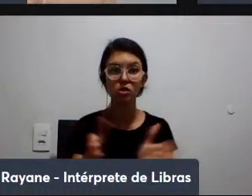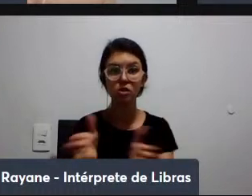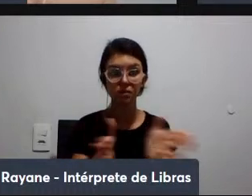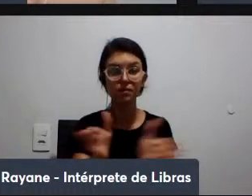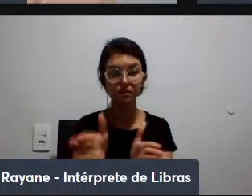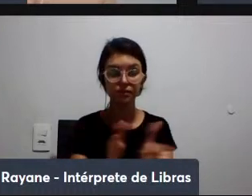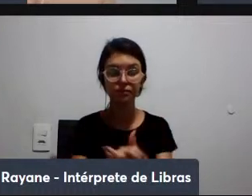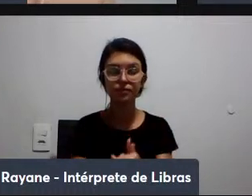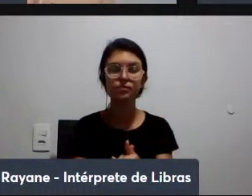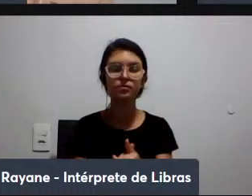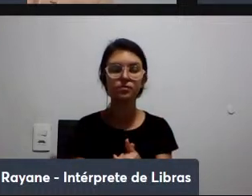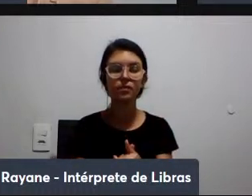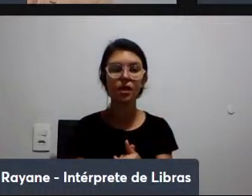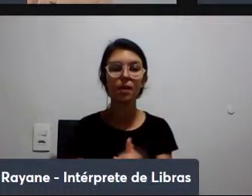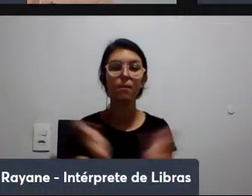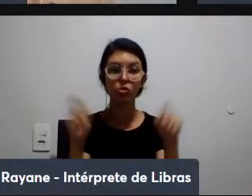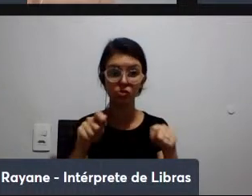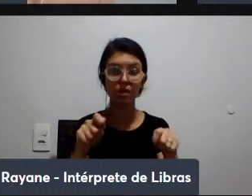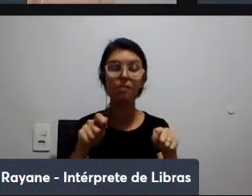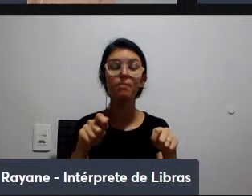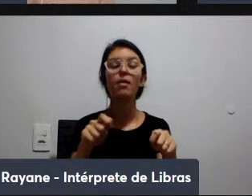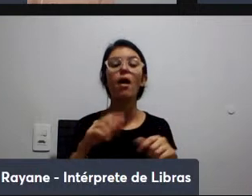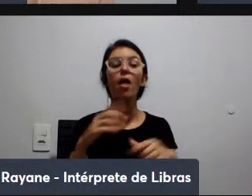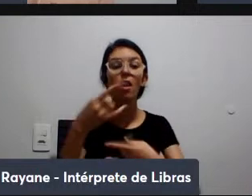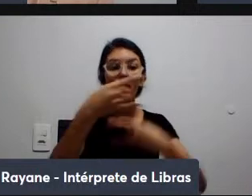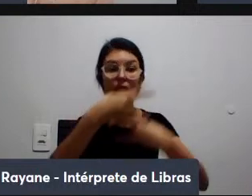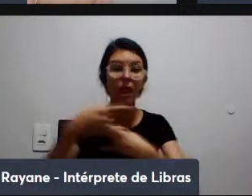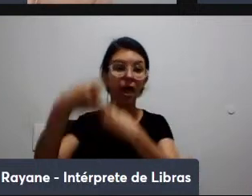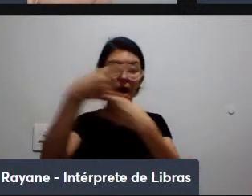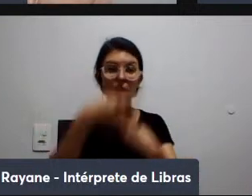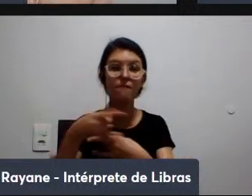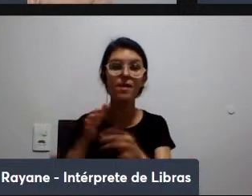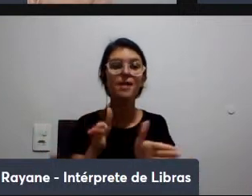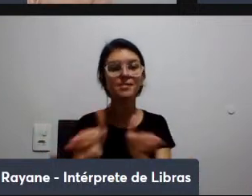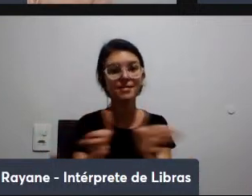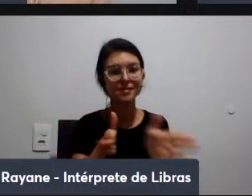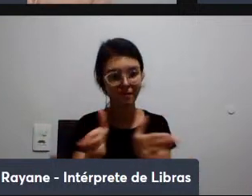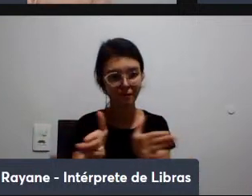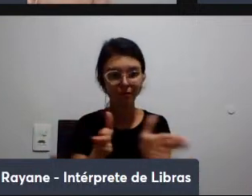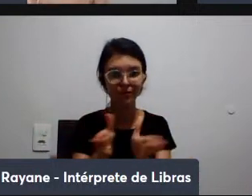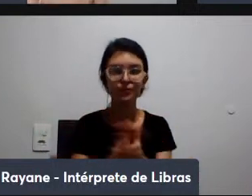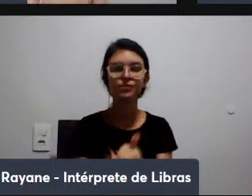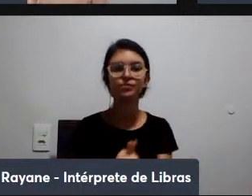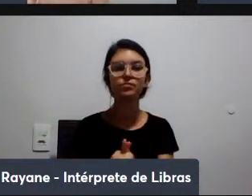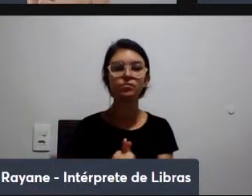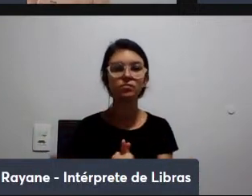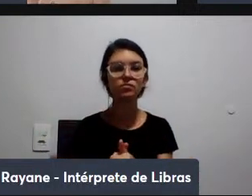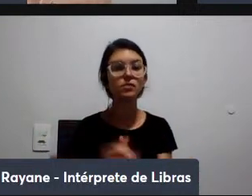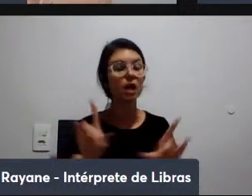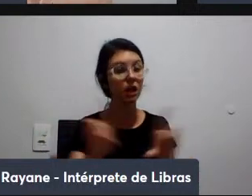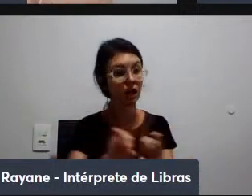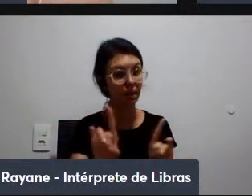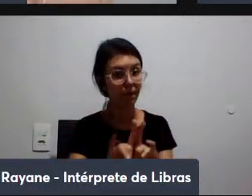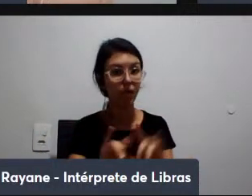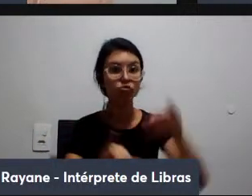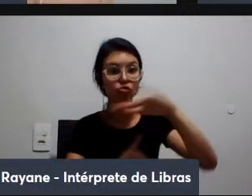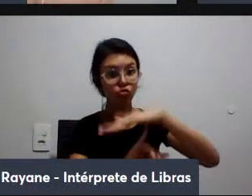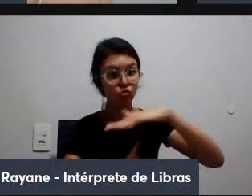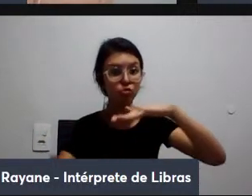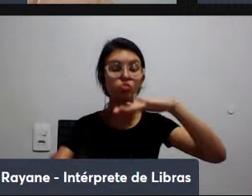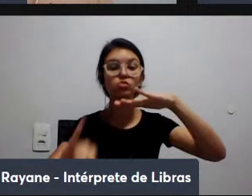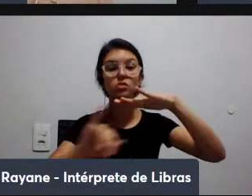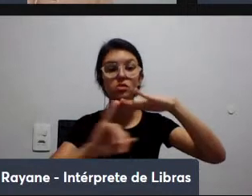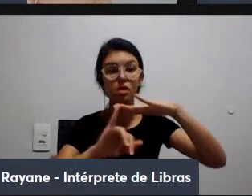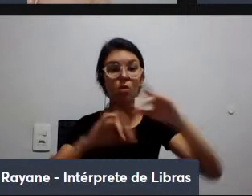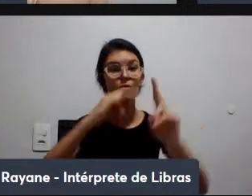tornar a nossa live mais acessível, nosso muito obrigado. E a nossa instituição maior, a Universidade